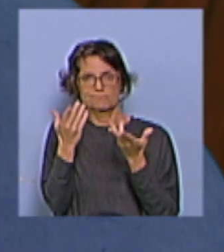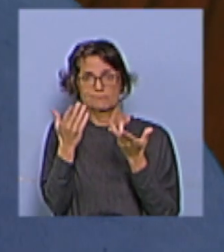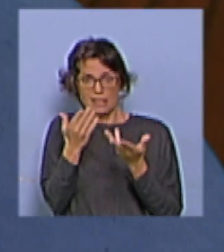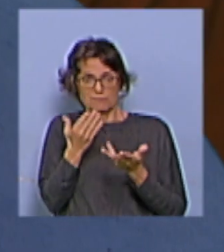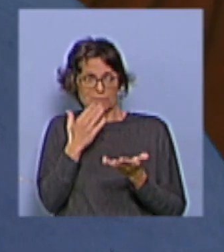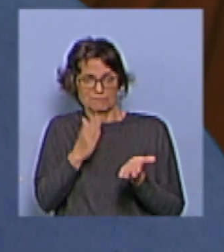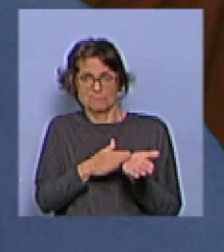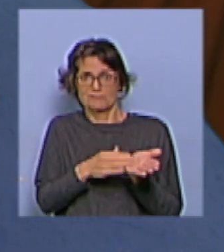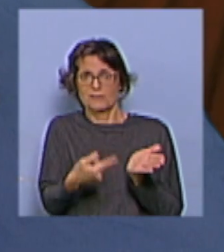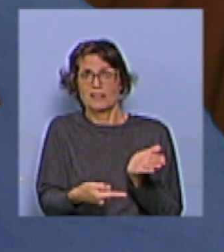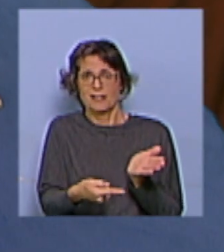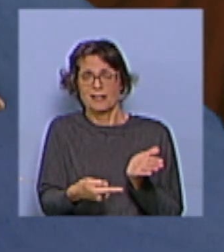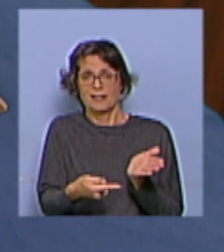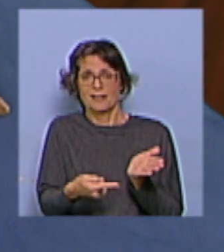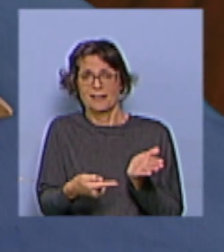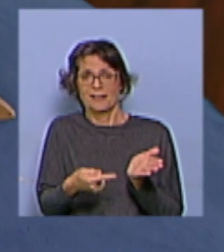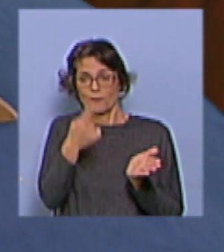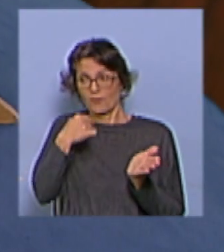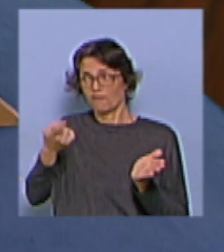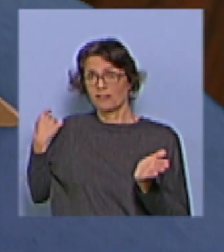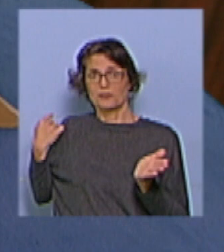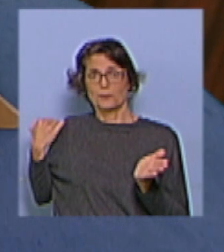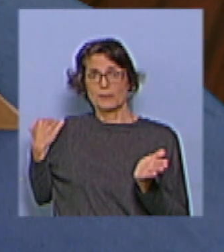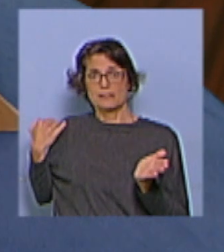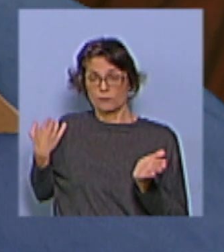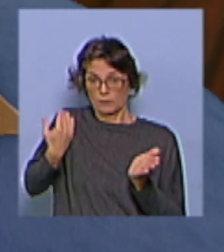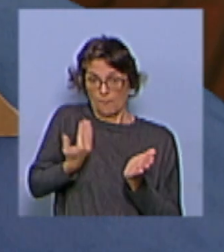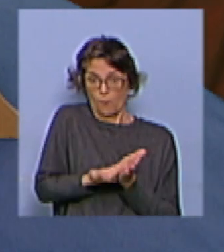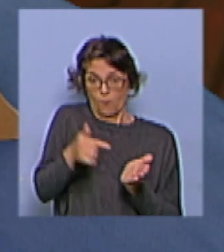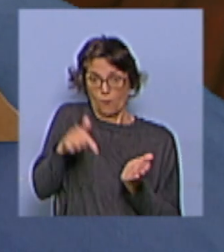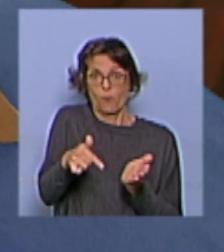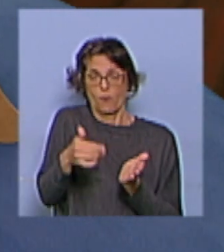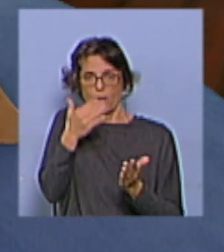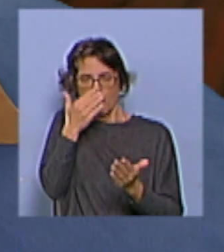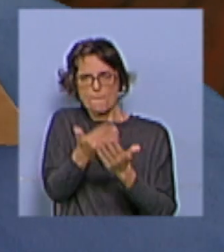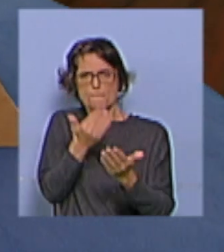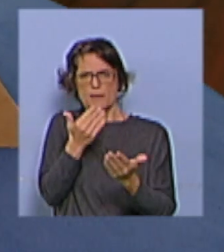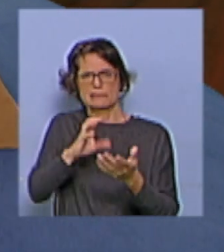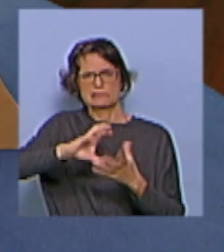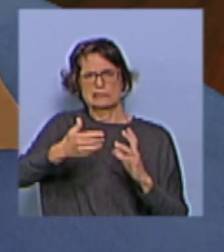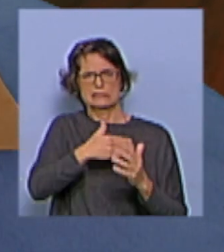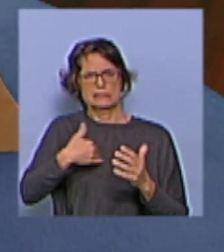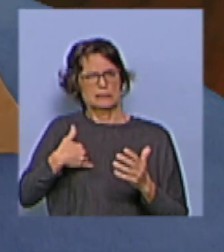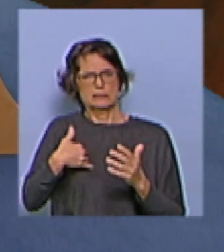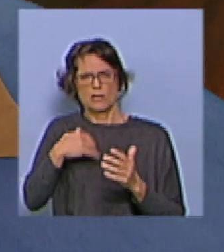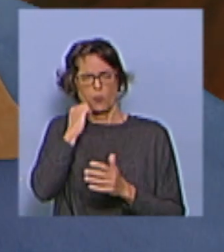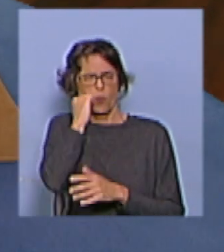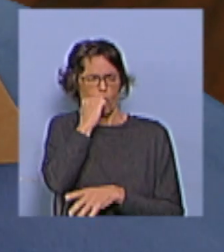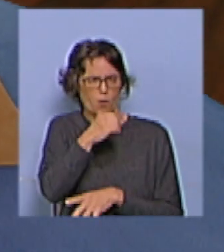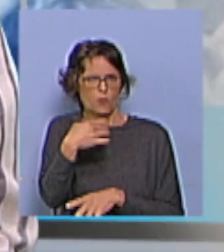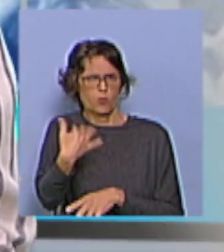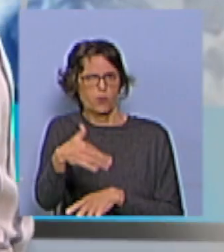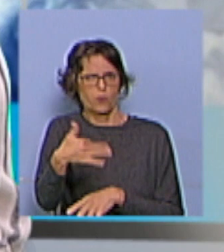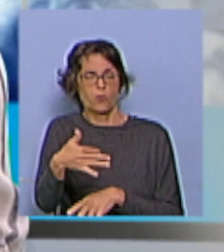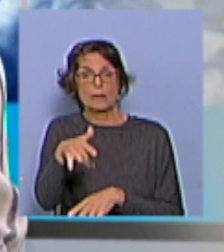com os erros. E, portanto, desta vez, perante uma crise sanitária gravíssima, que arrasta uma